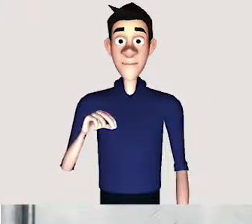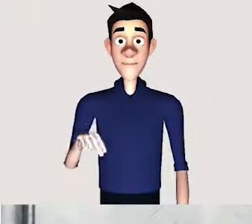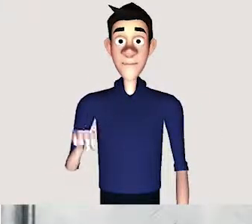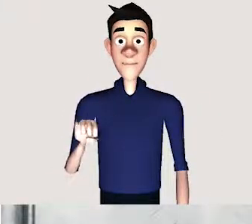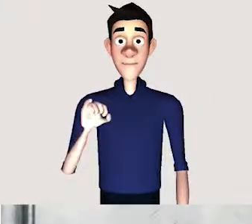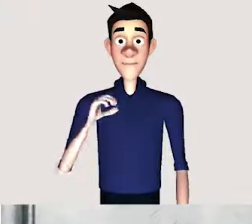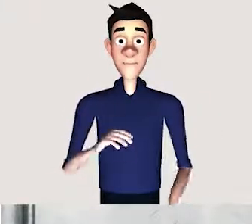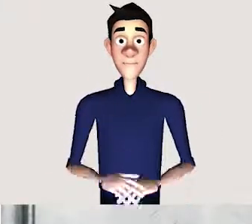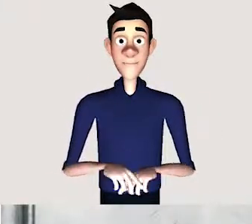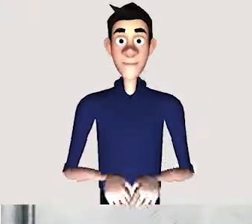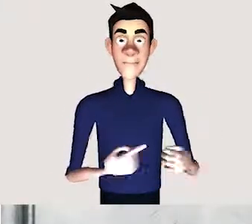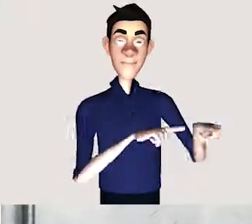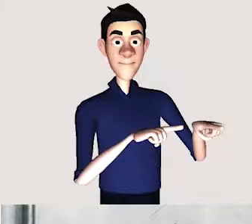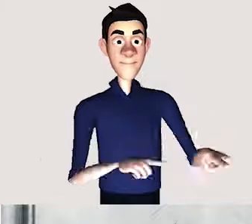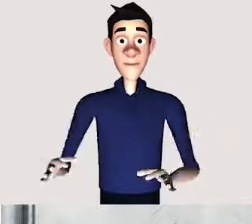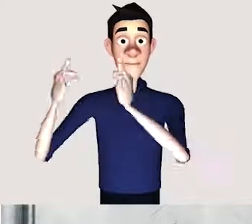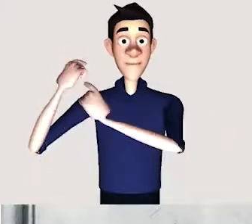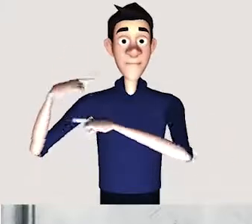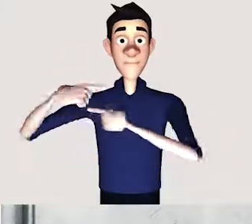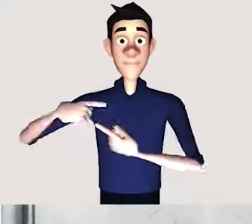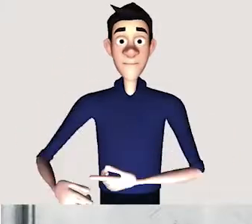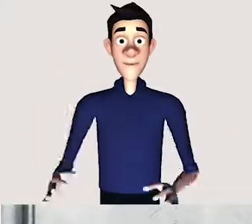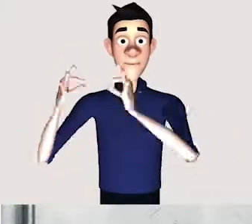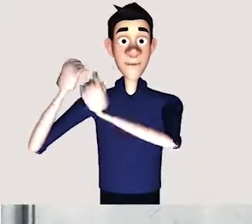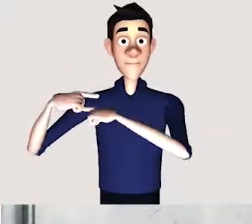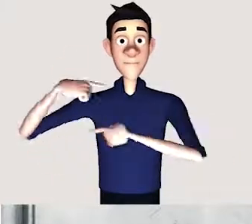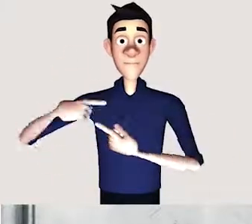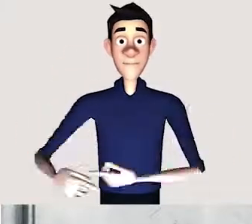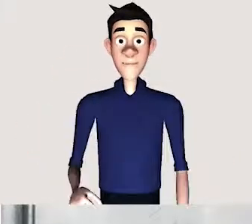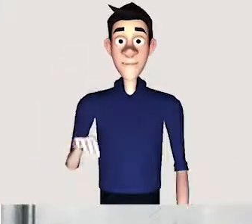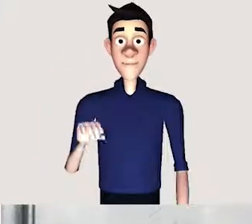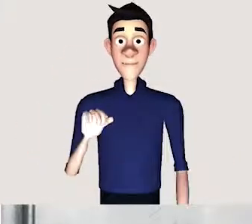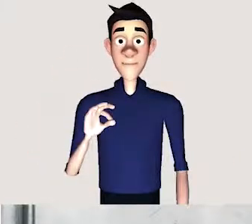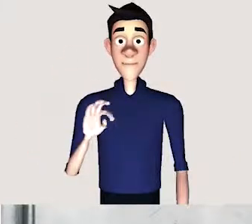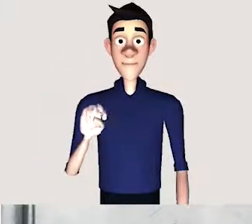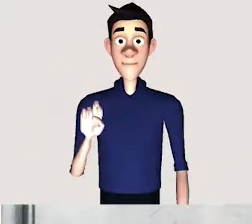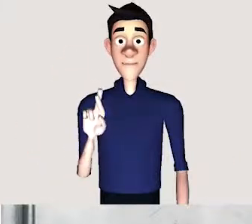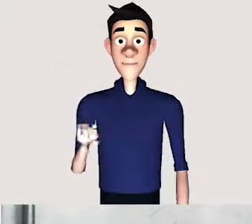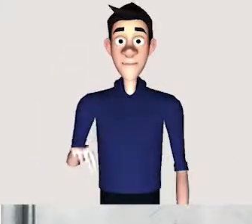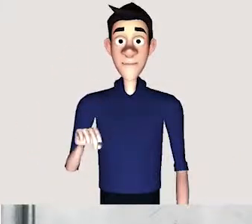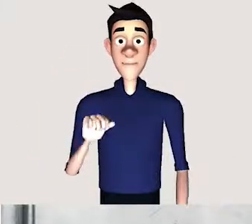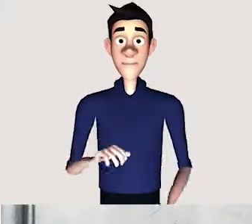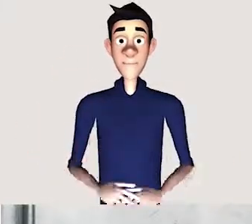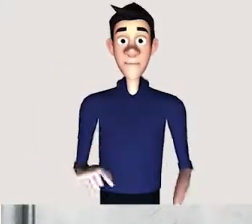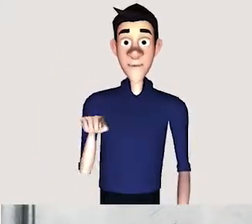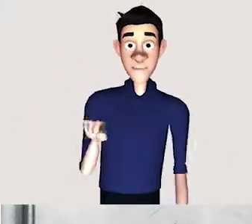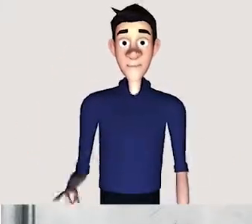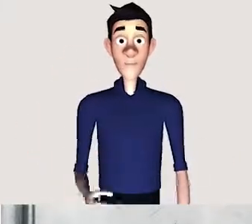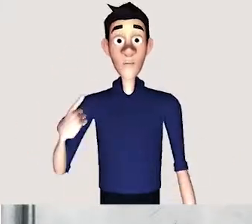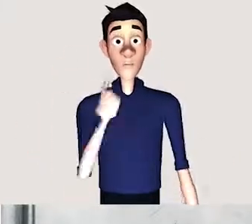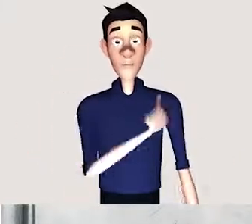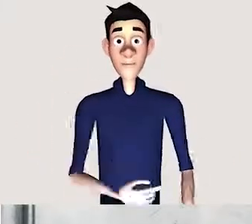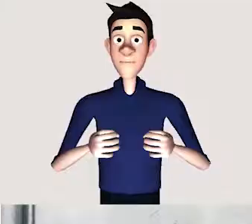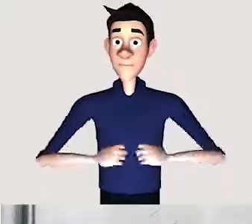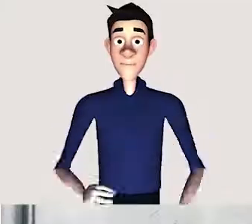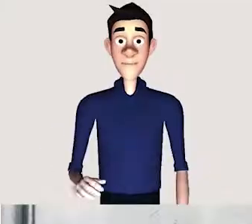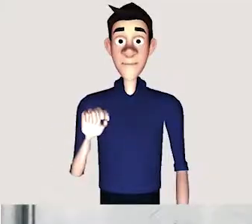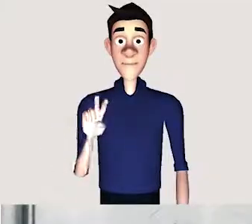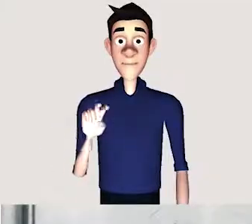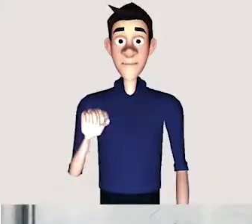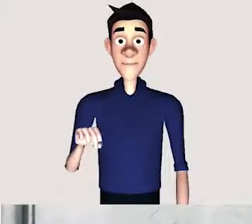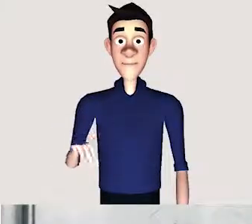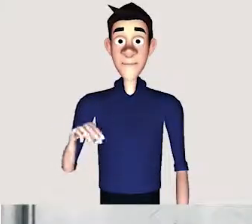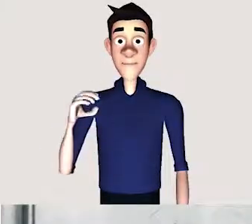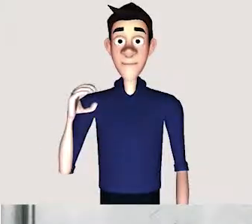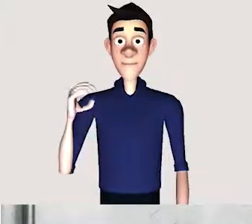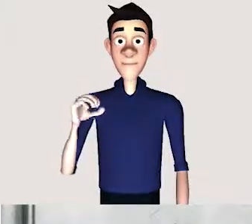está articulado a uma ideia de herança materna, alguma coisa que se transmite de uma geração para uma outra